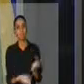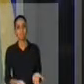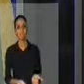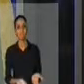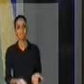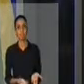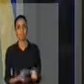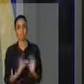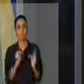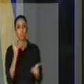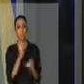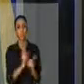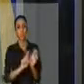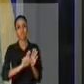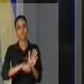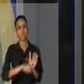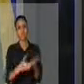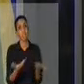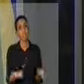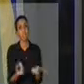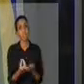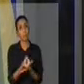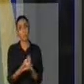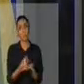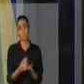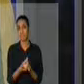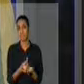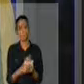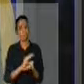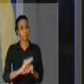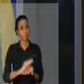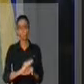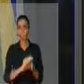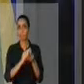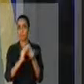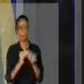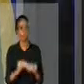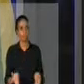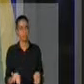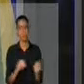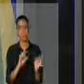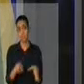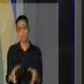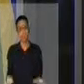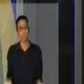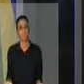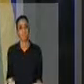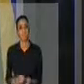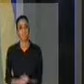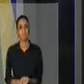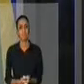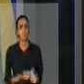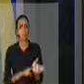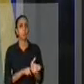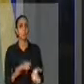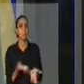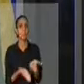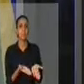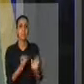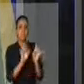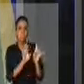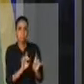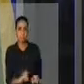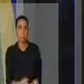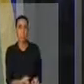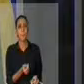e tratamento tardio é escoar recursos para tratamentos paliativos. Os serviços especializados são poucos,